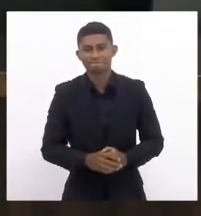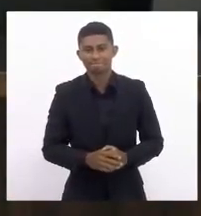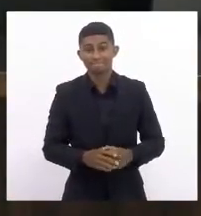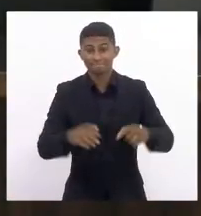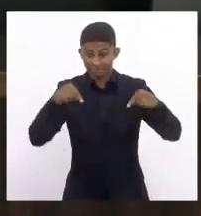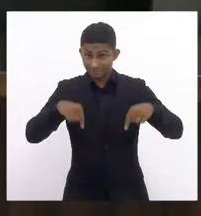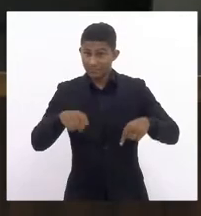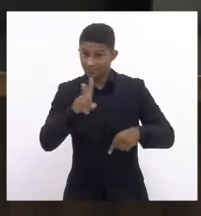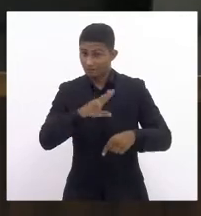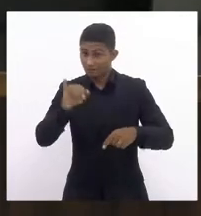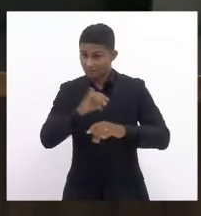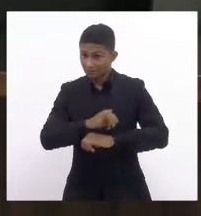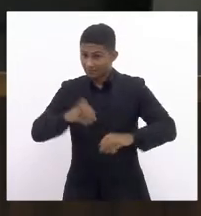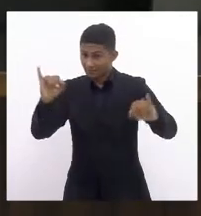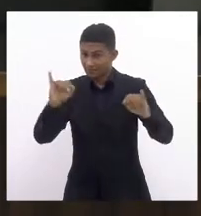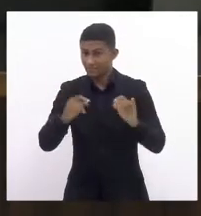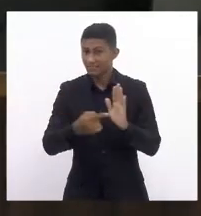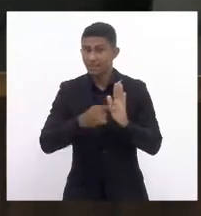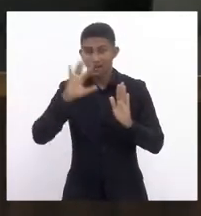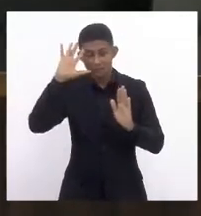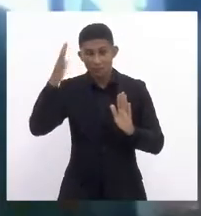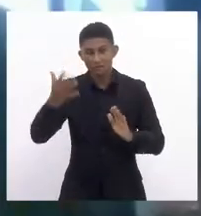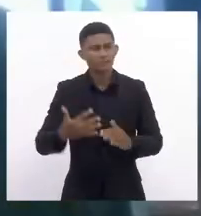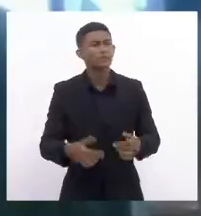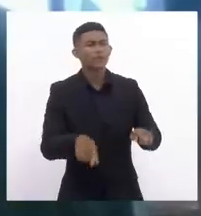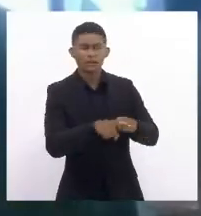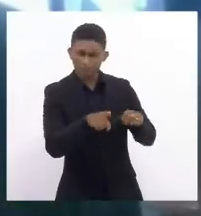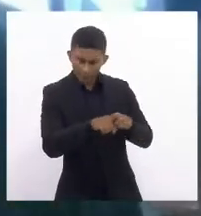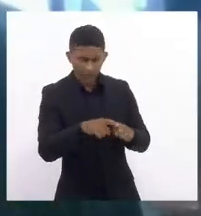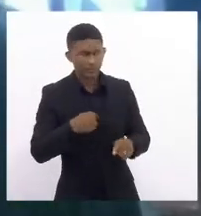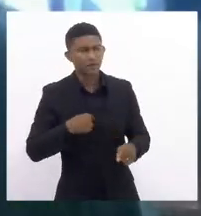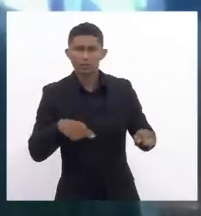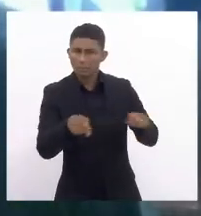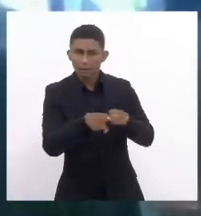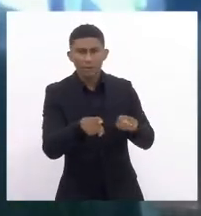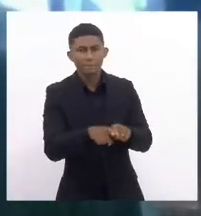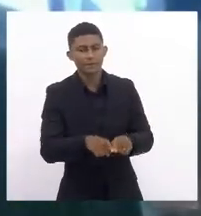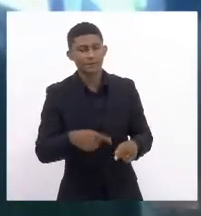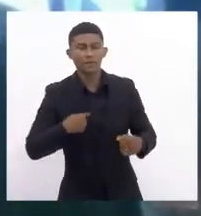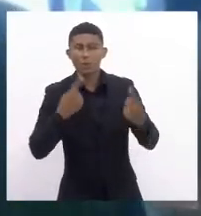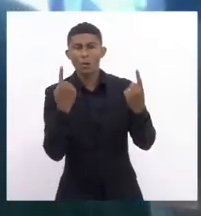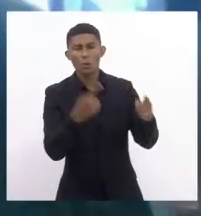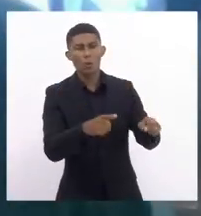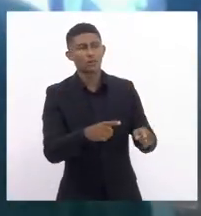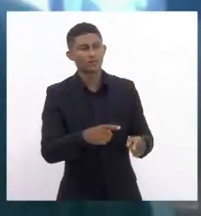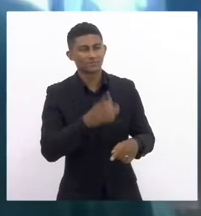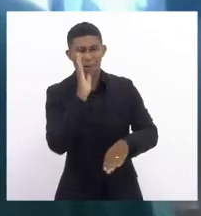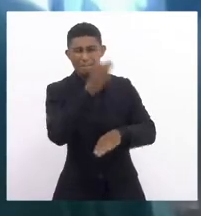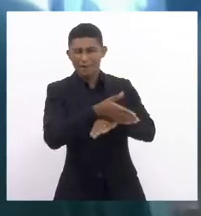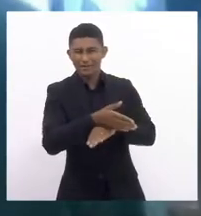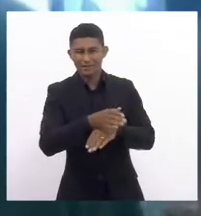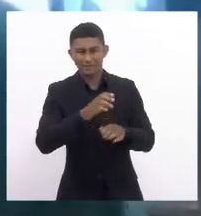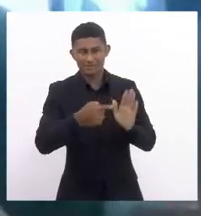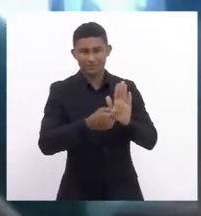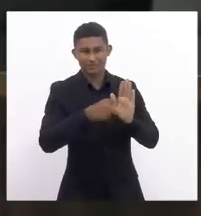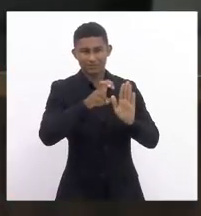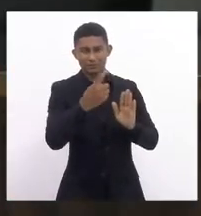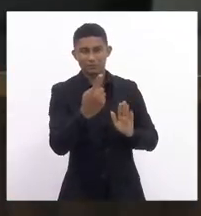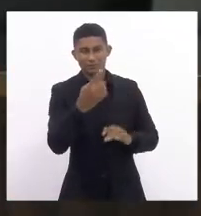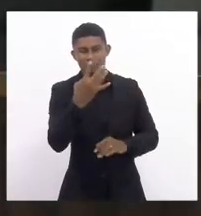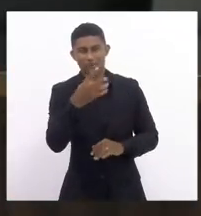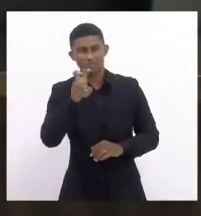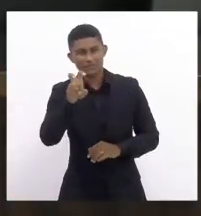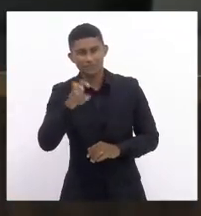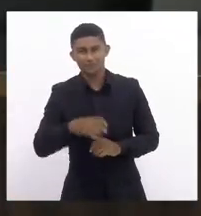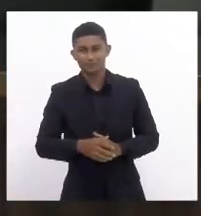resultado. Também, presidente, igualmente, Carlos Mink, é contrário à derrubada do 5145. Tá ok.